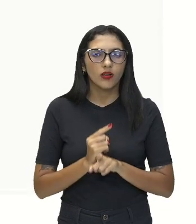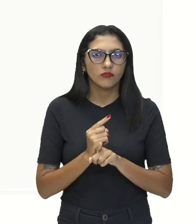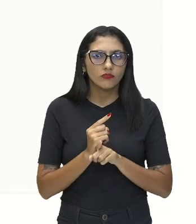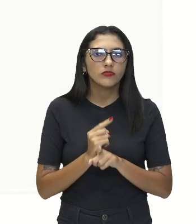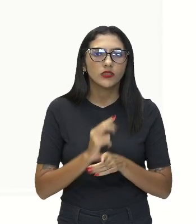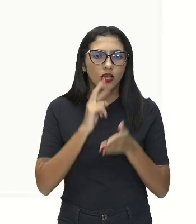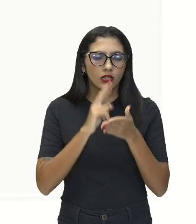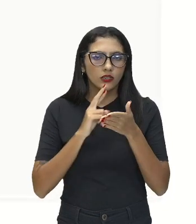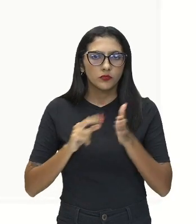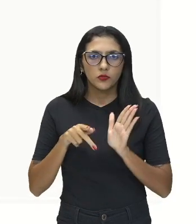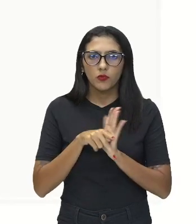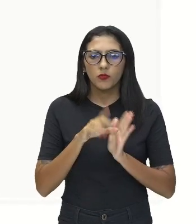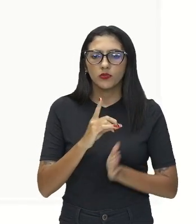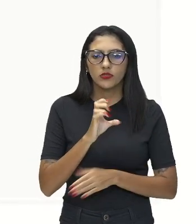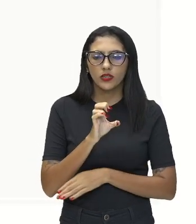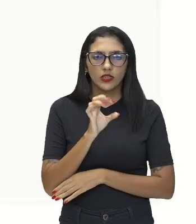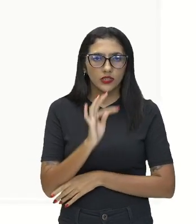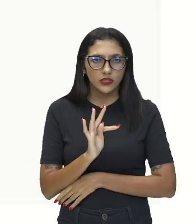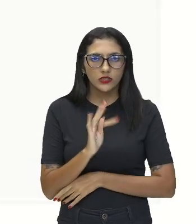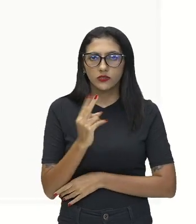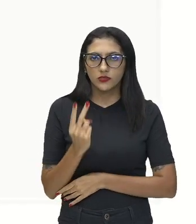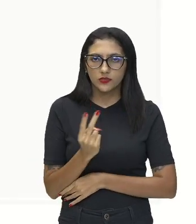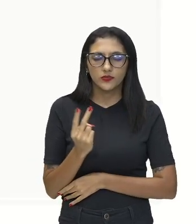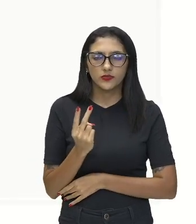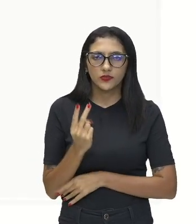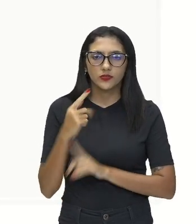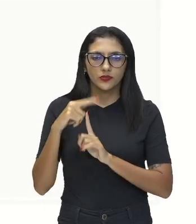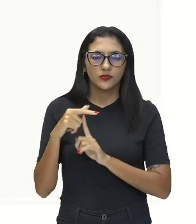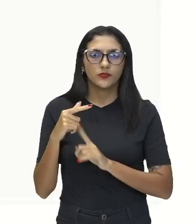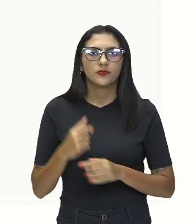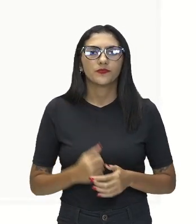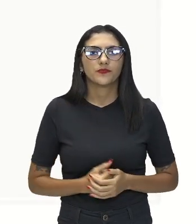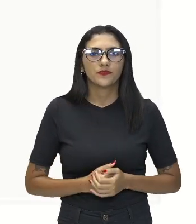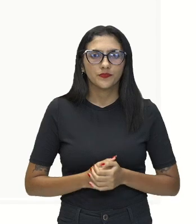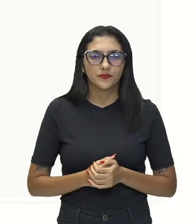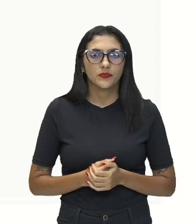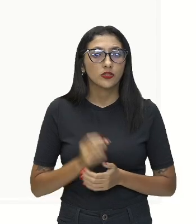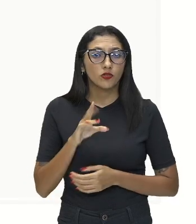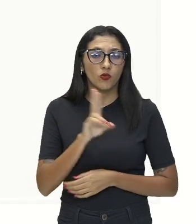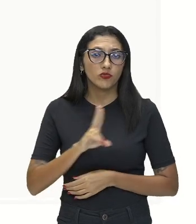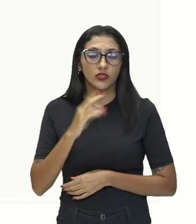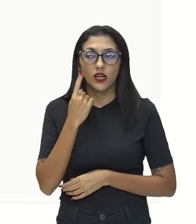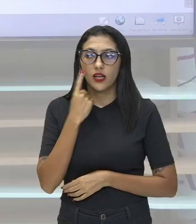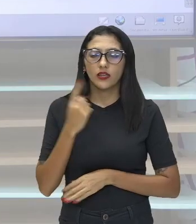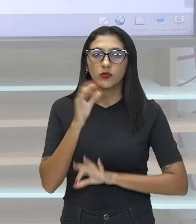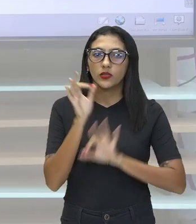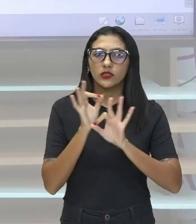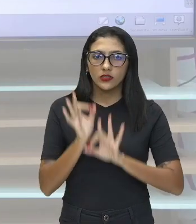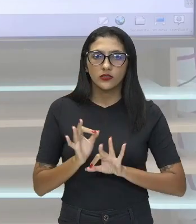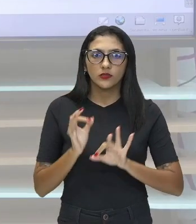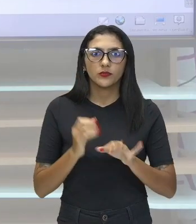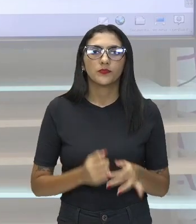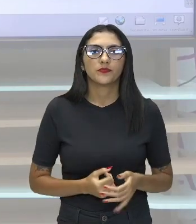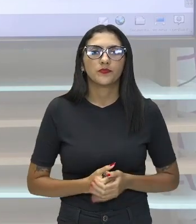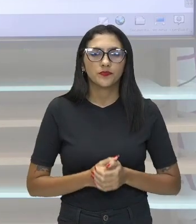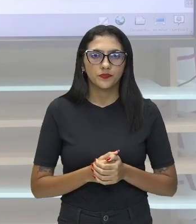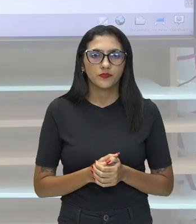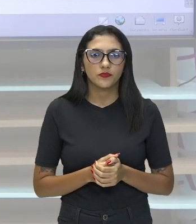os determinantes de ordem 2, tá? Desse jeitinho aí. Vocês vão calcular o valor da